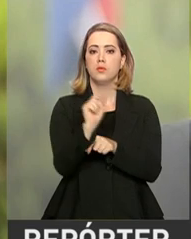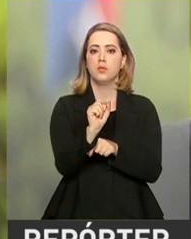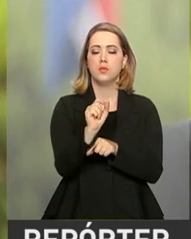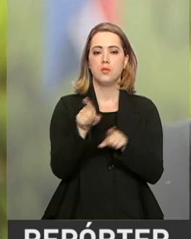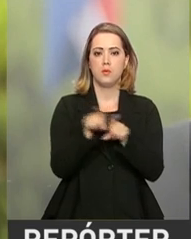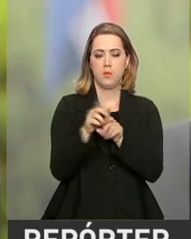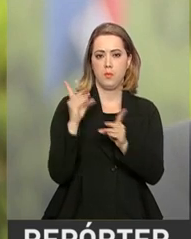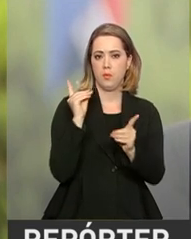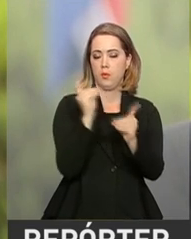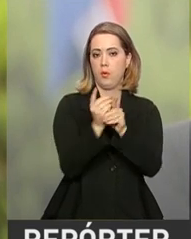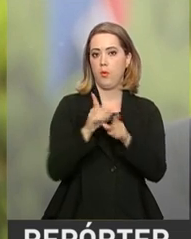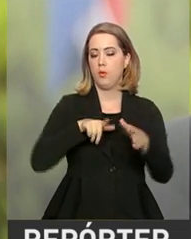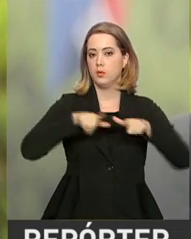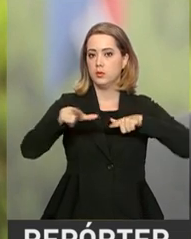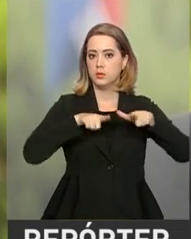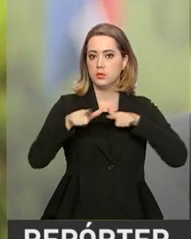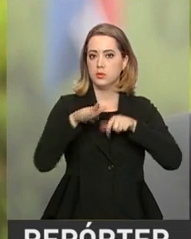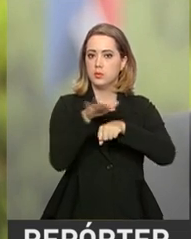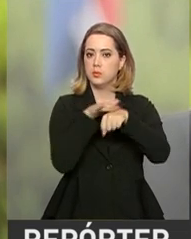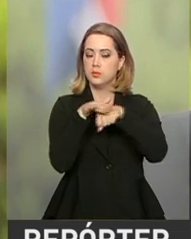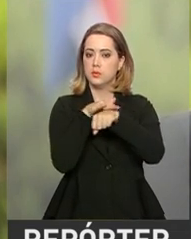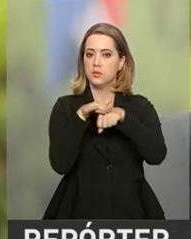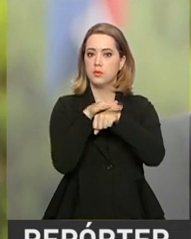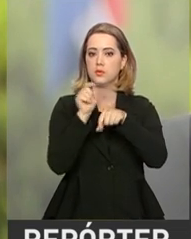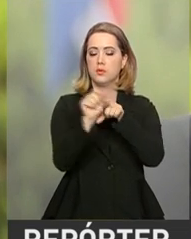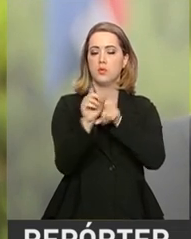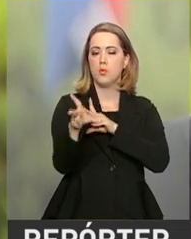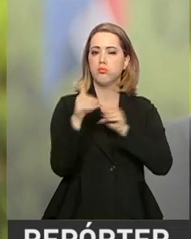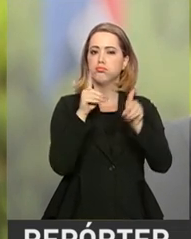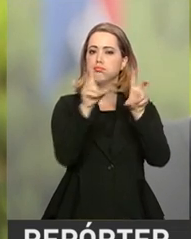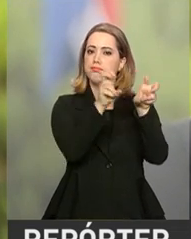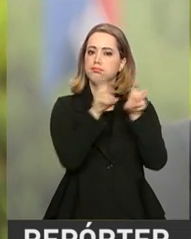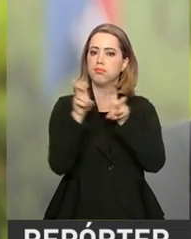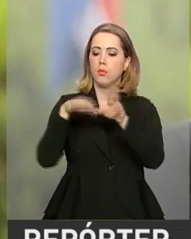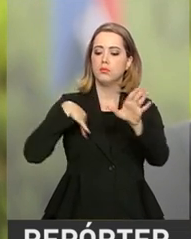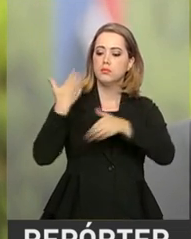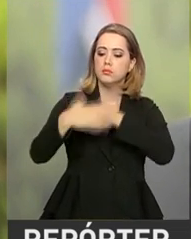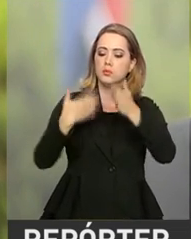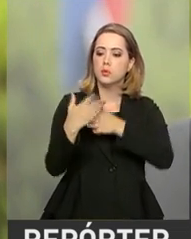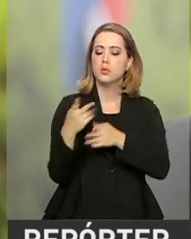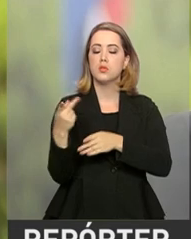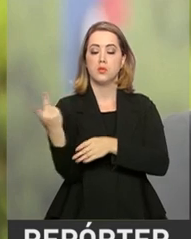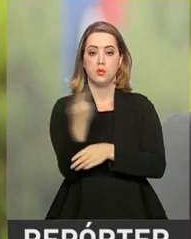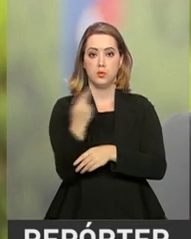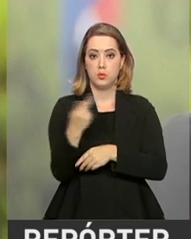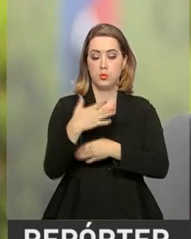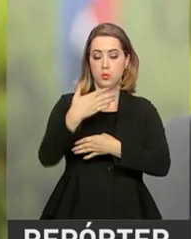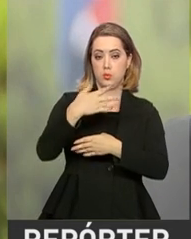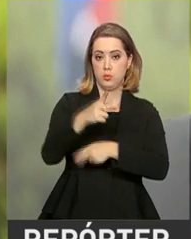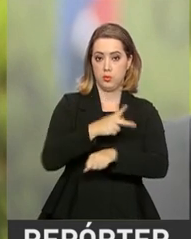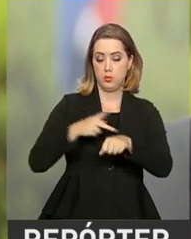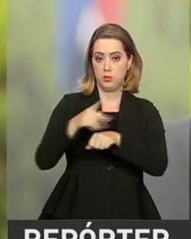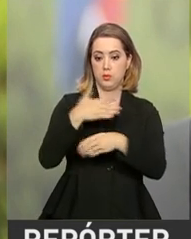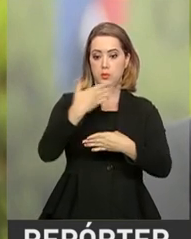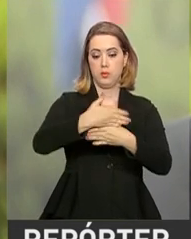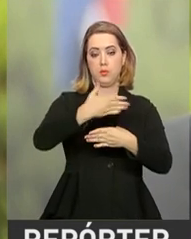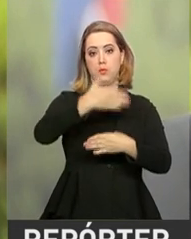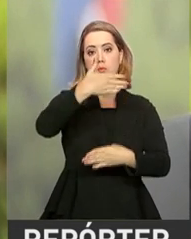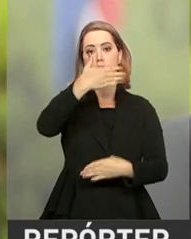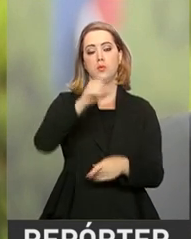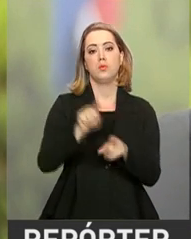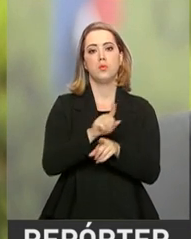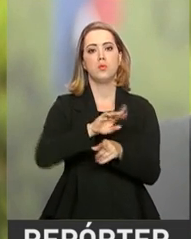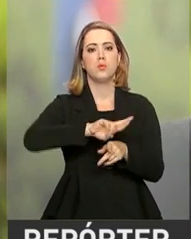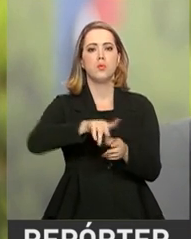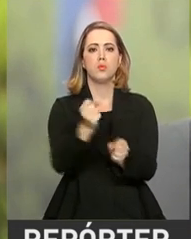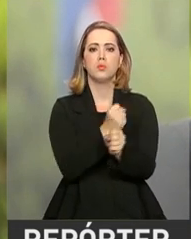encontro de trabalho, eles vão conversar principalmente sobre temas relacionados ao desenvolvimento das fronteiras, como infraestrutura, comércio e